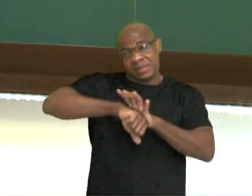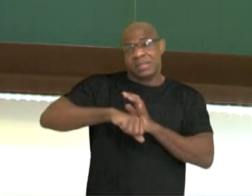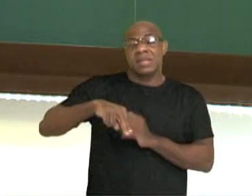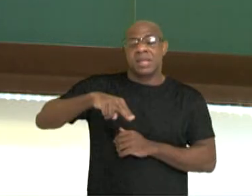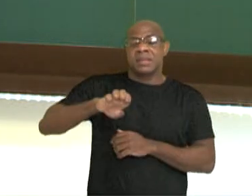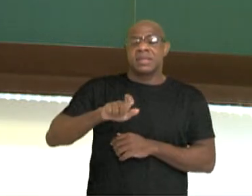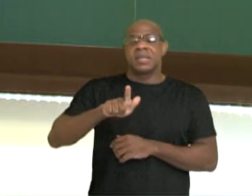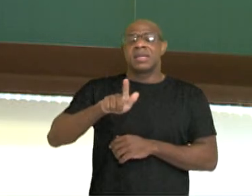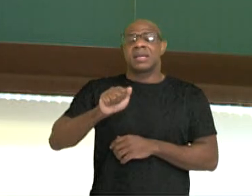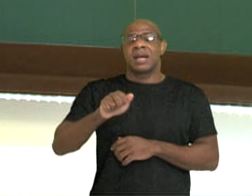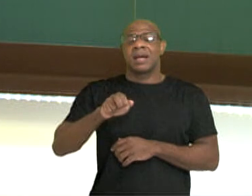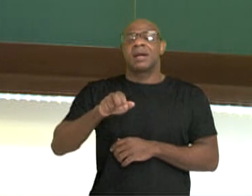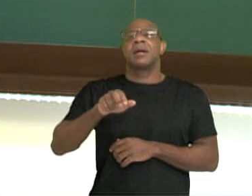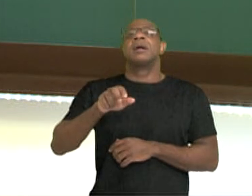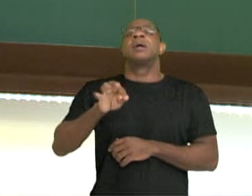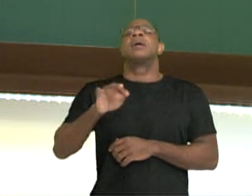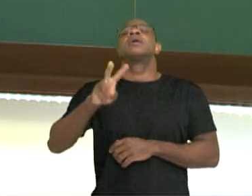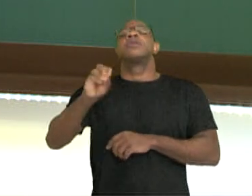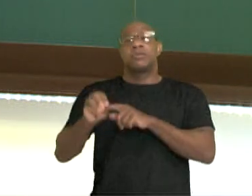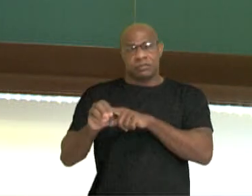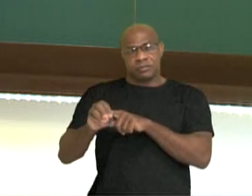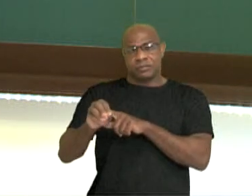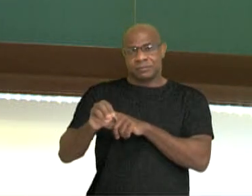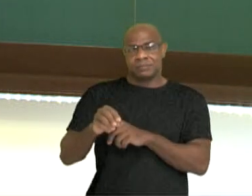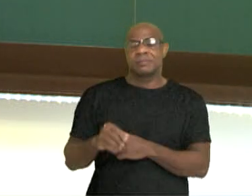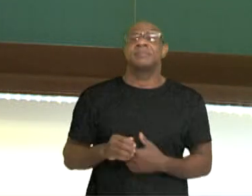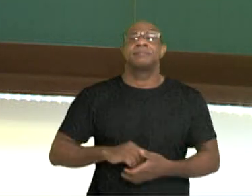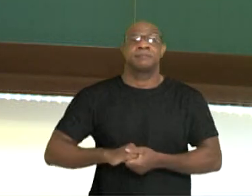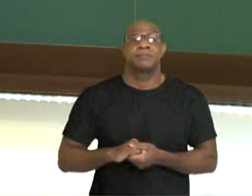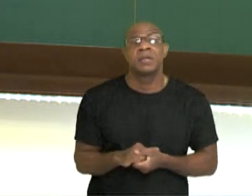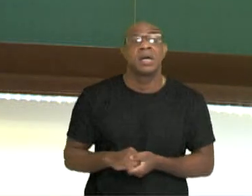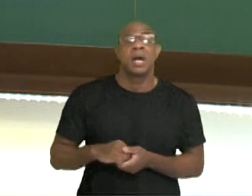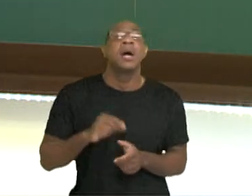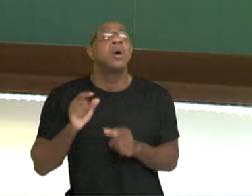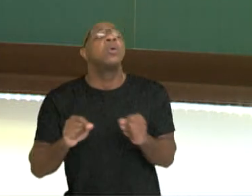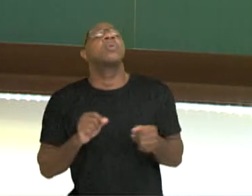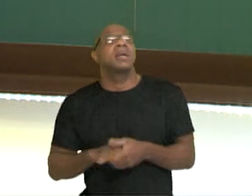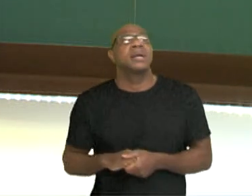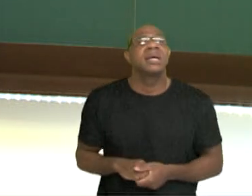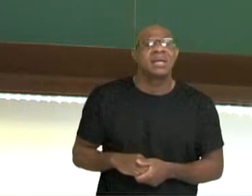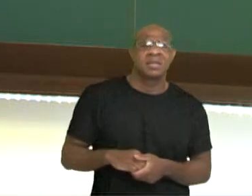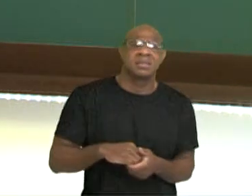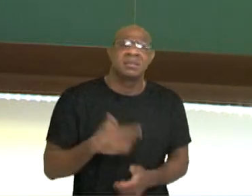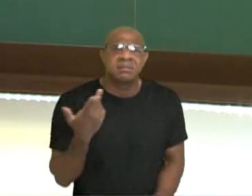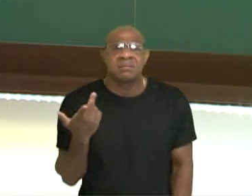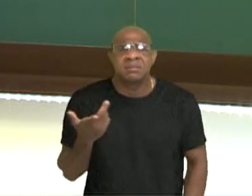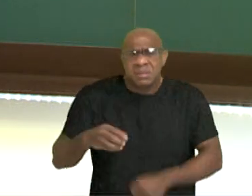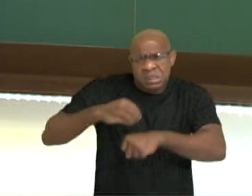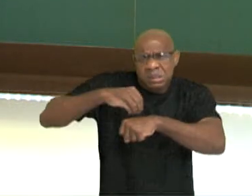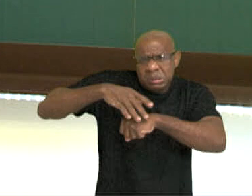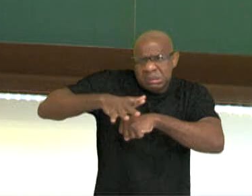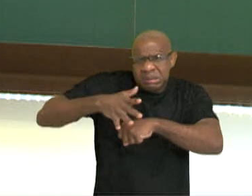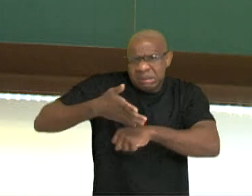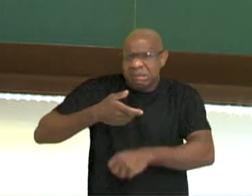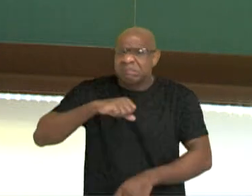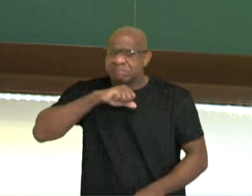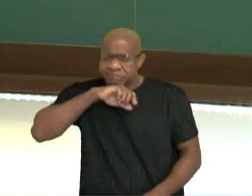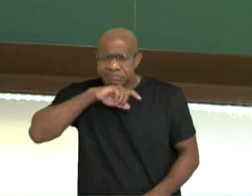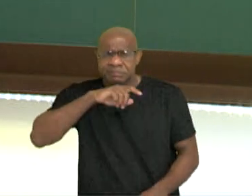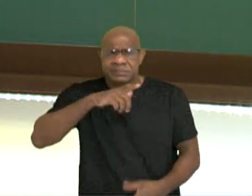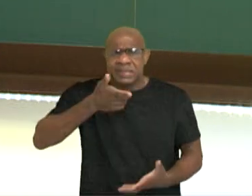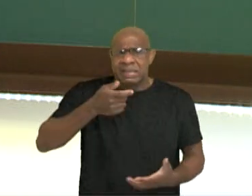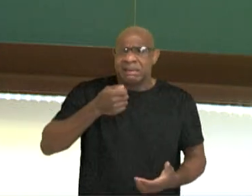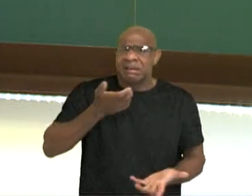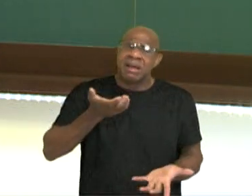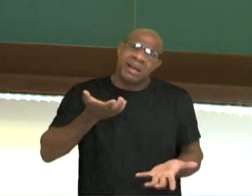podemos quanto que a gente pode lidar com os comentários, né, pessoal? Então, será que os comentários são desmotivantes? Sendo assim,